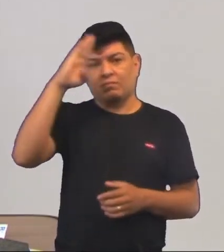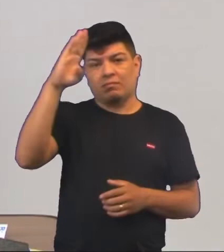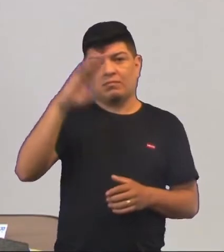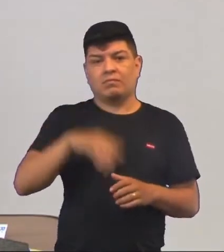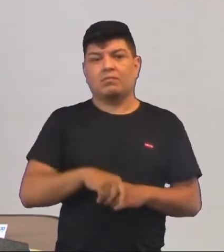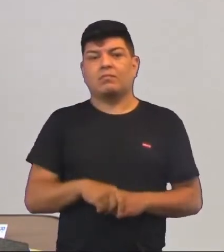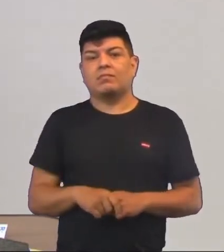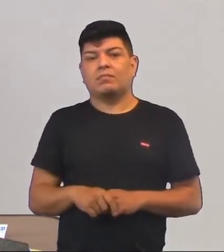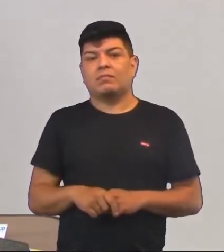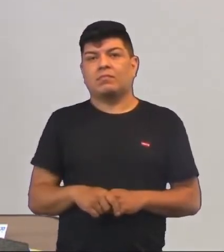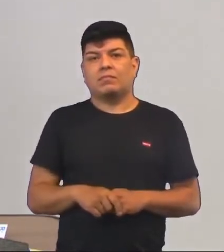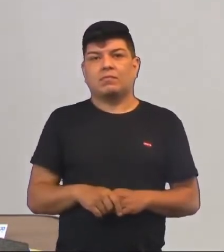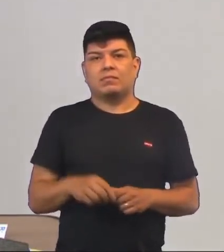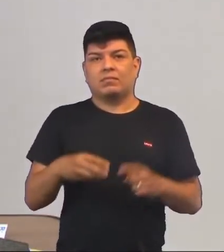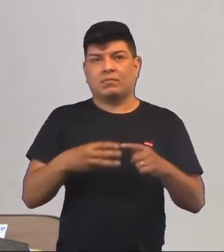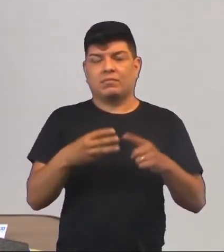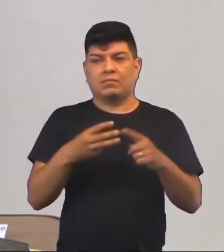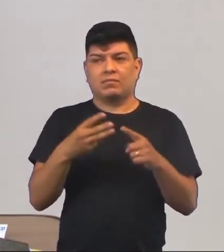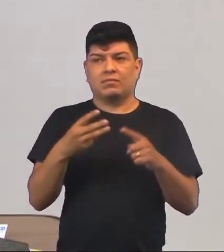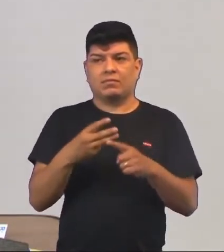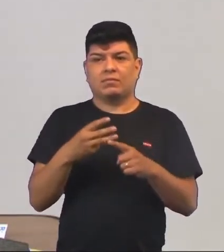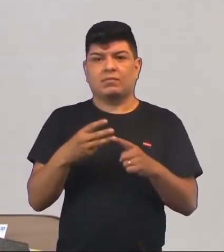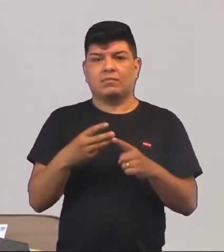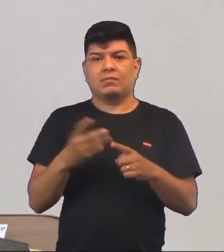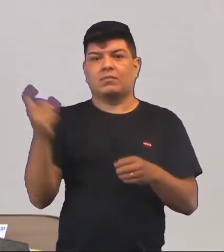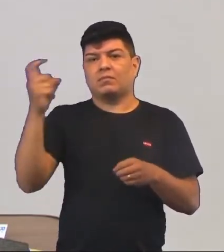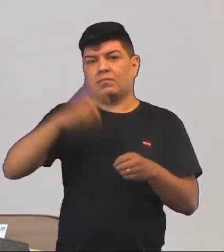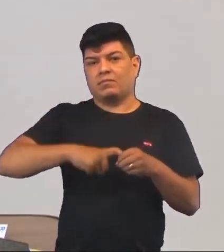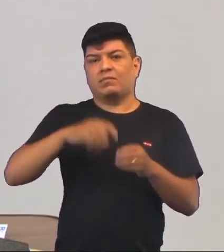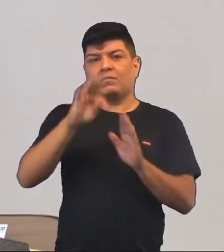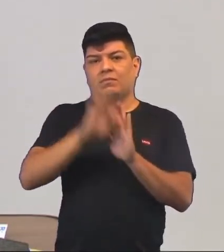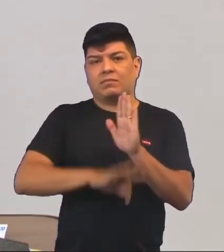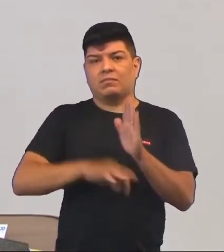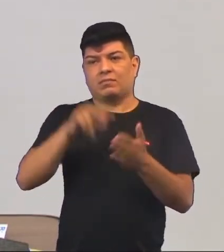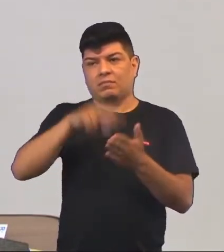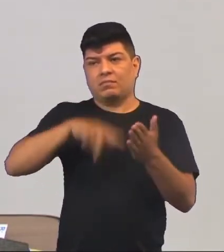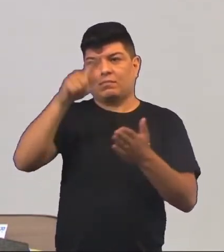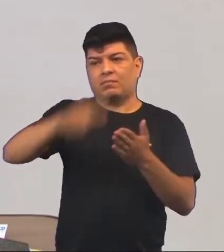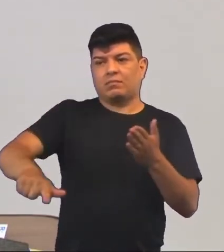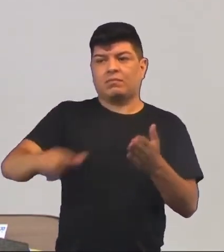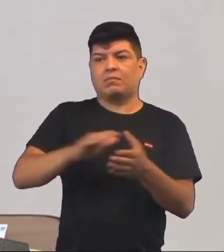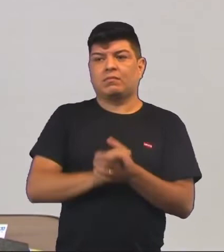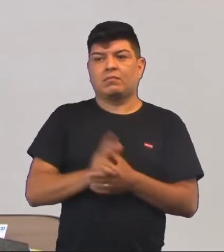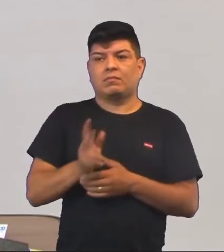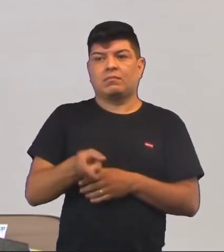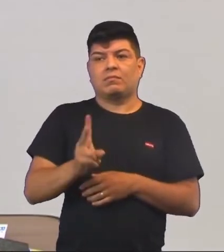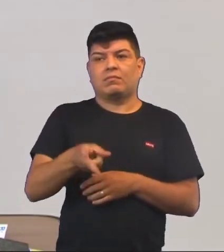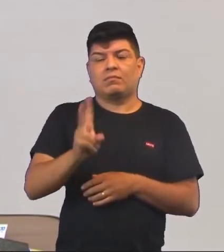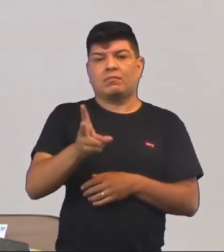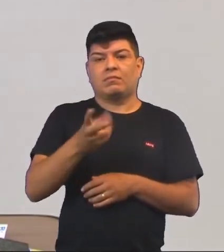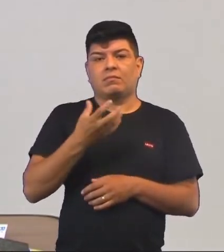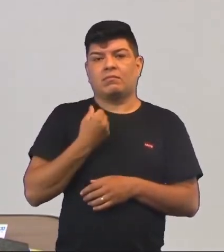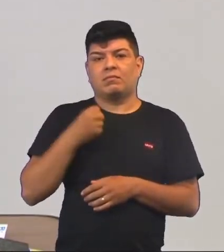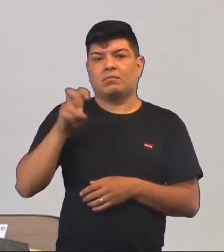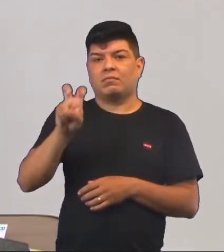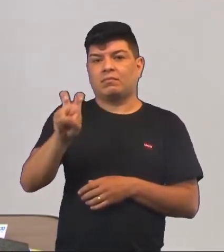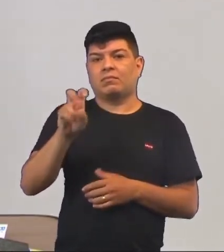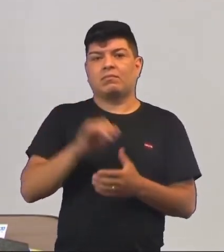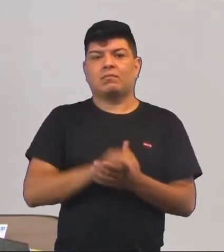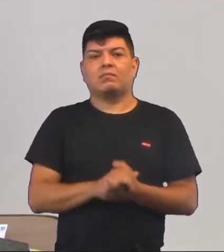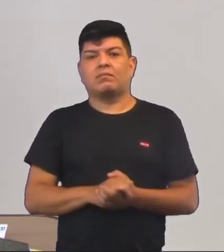principal. Então, vamos para esses três pontos aqui e voltarmos para o texto, para a leitura novamente. Continuando na questão 5, ó.